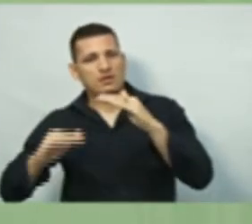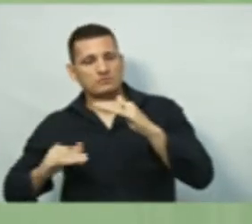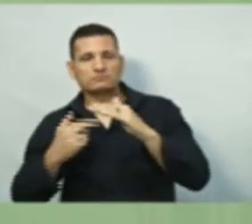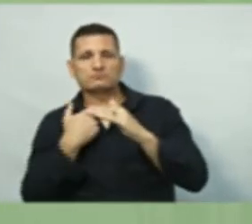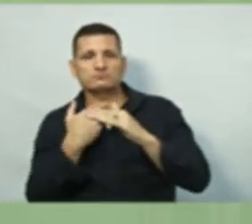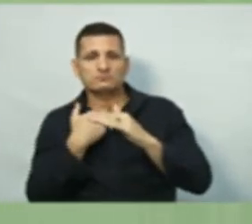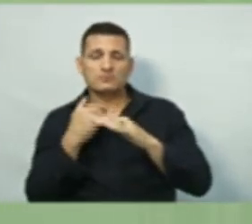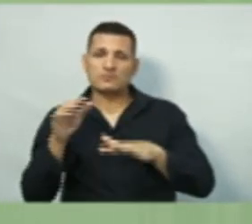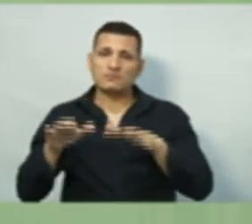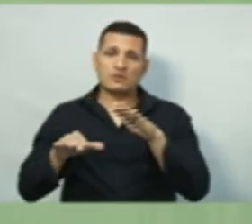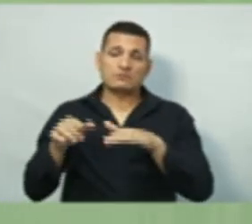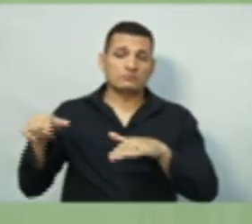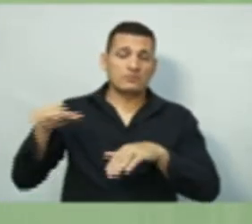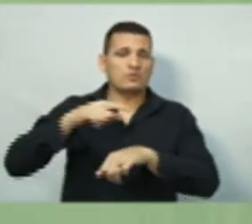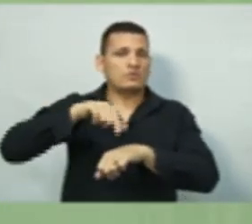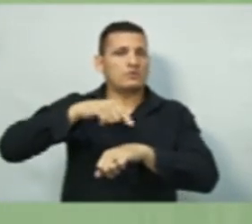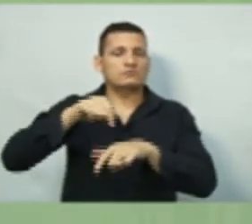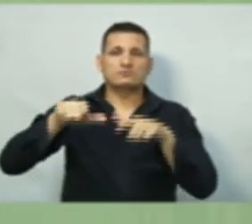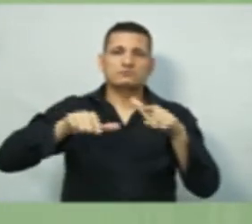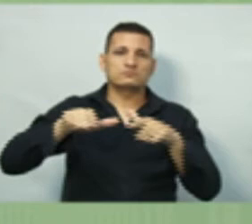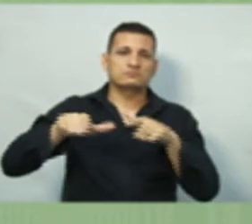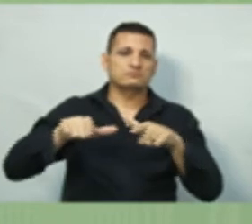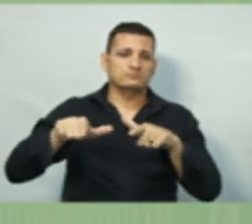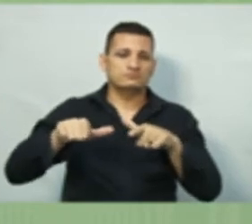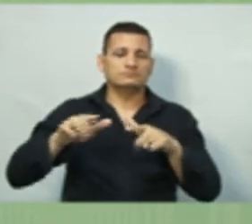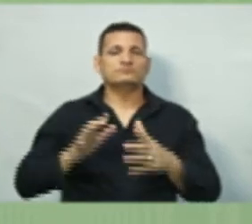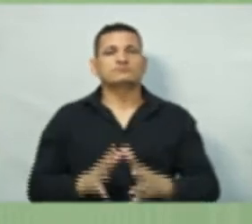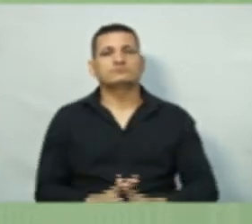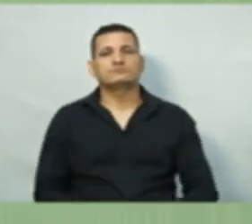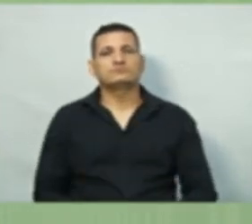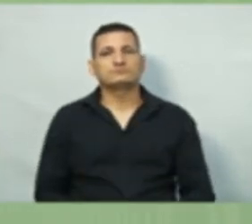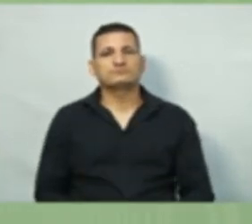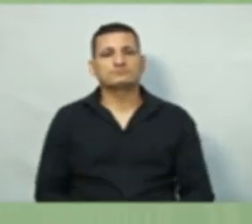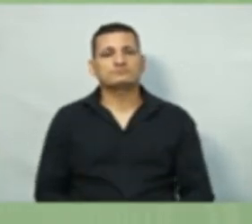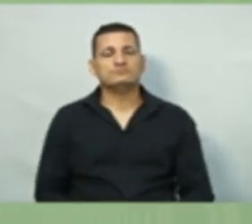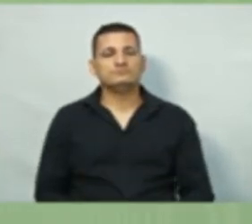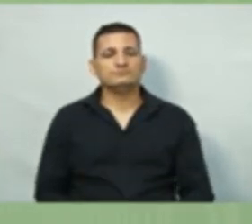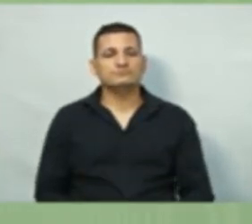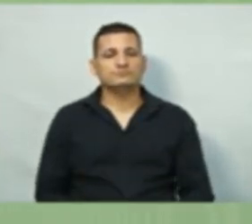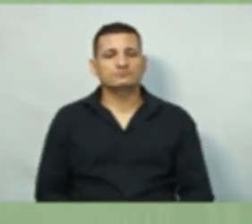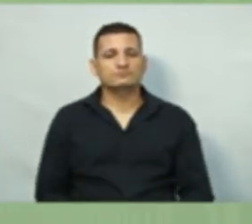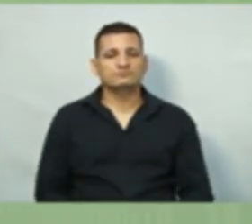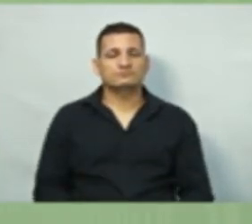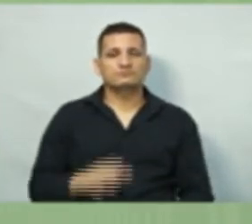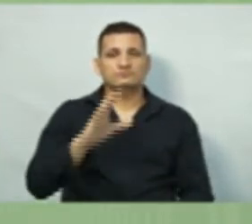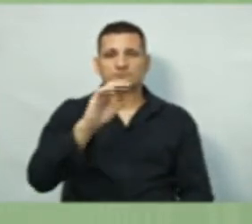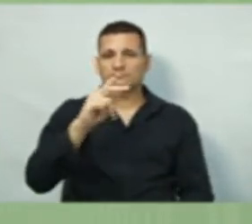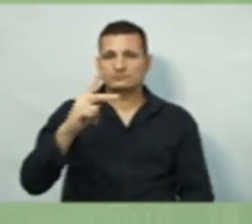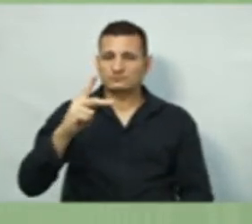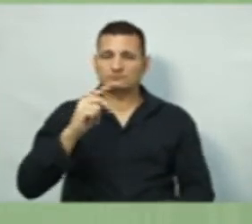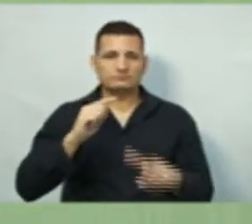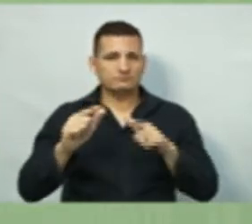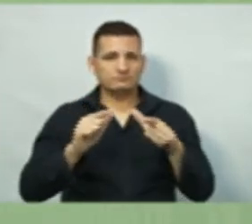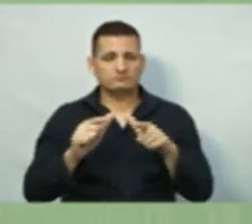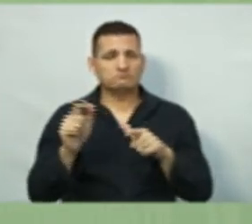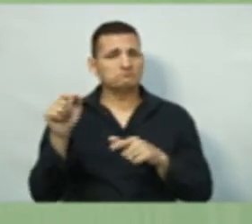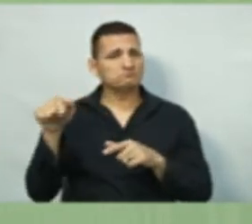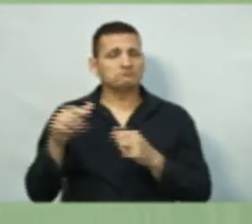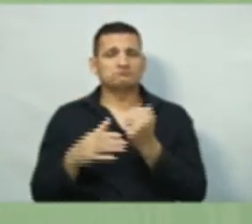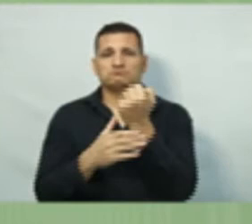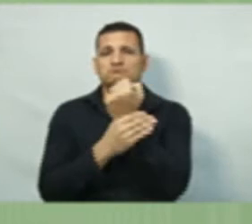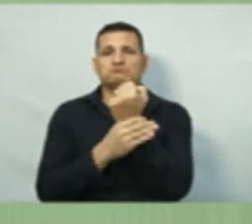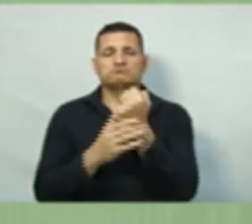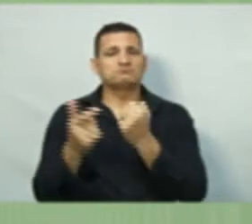horas trabalhadas ou às atividades desenvolvidas. As cooperativas de trabalho não garantem o